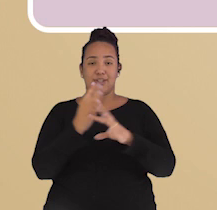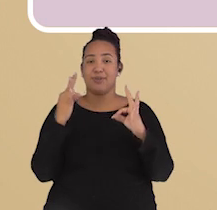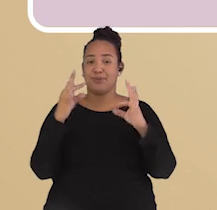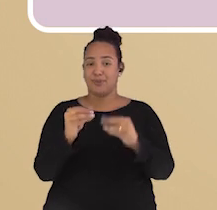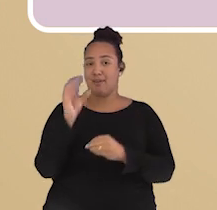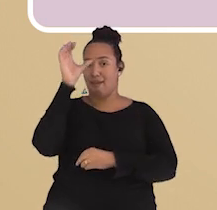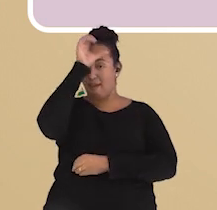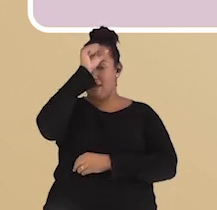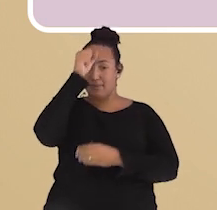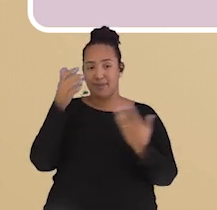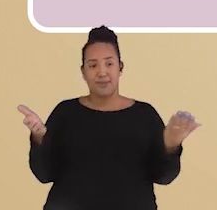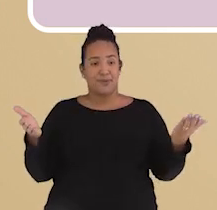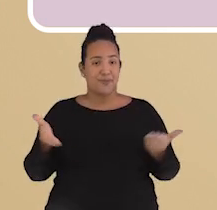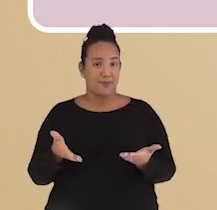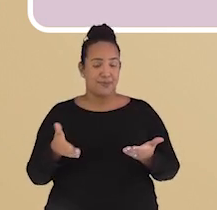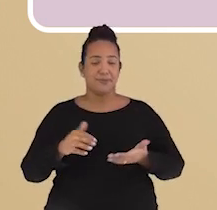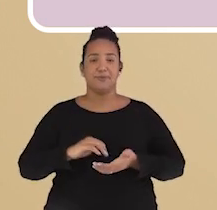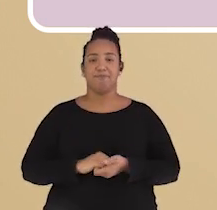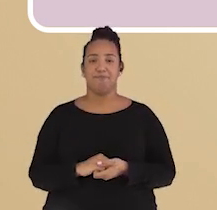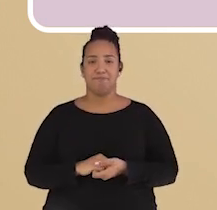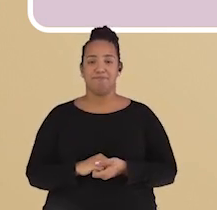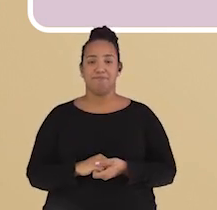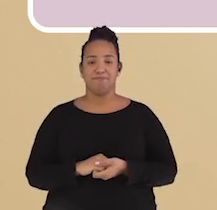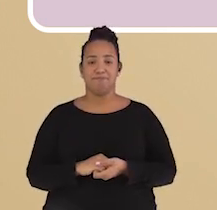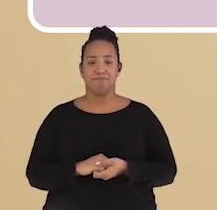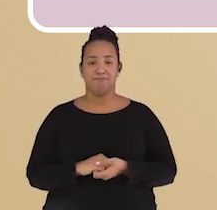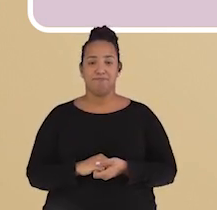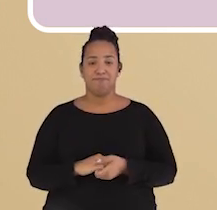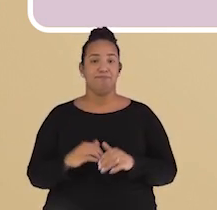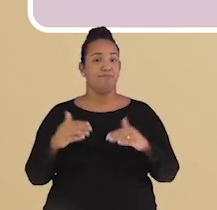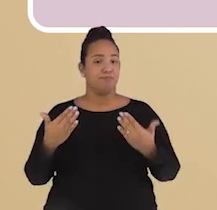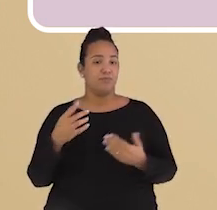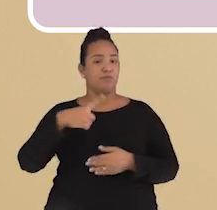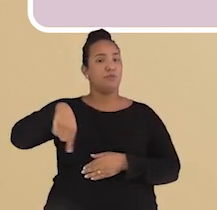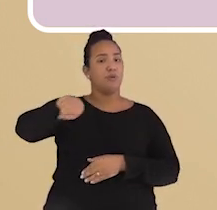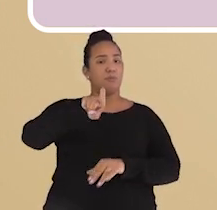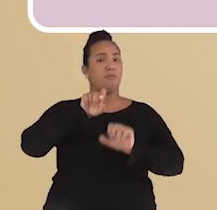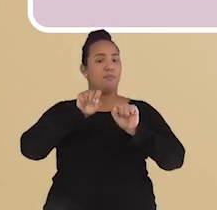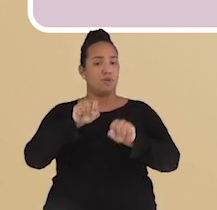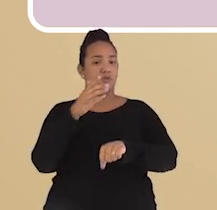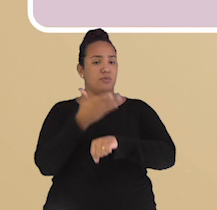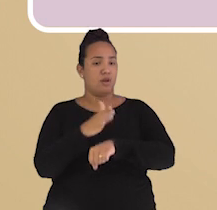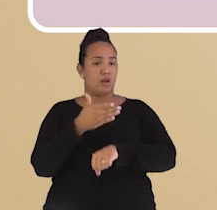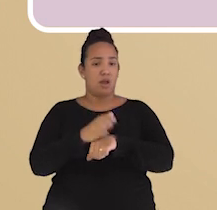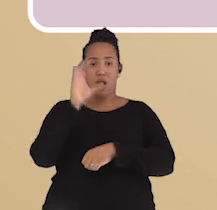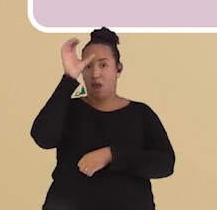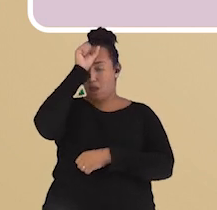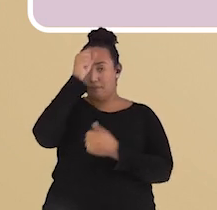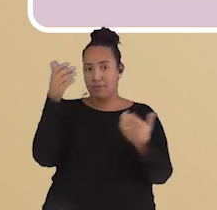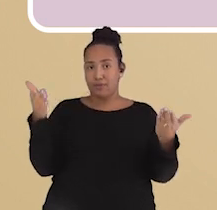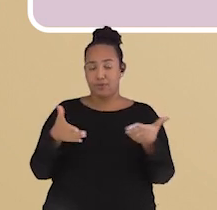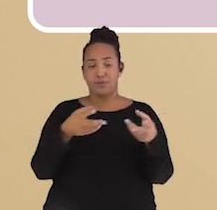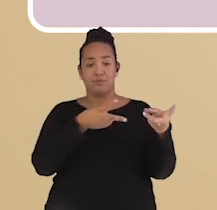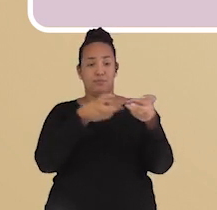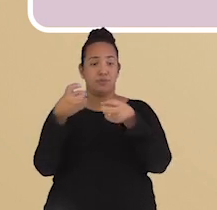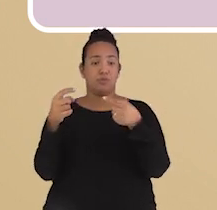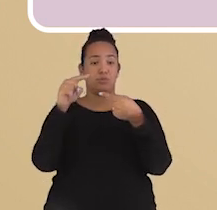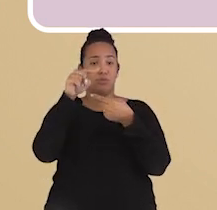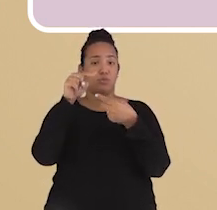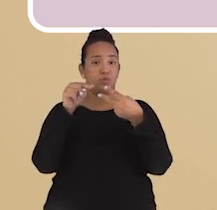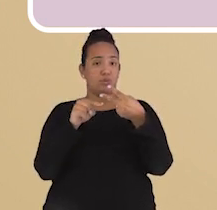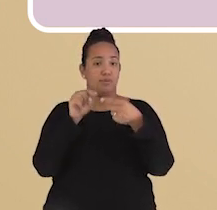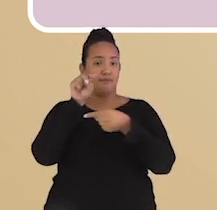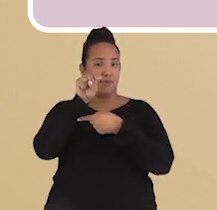prática o que aprendemos na aula? Identifique duas frações em algum lugar ou situação do seu dia a dia e compare